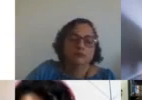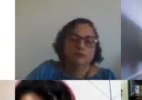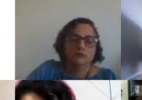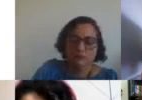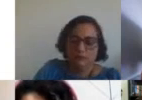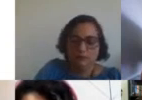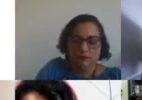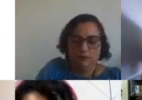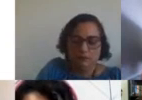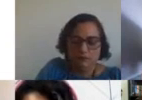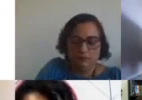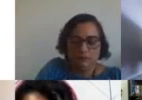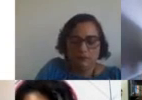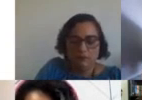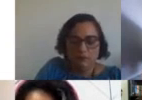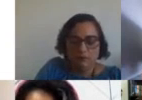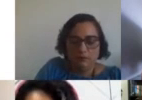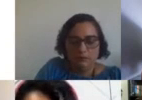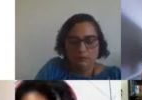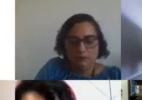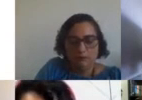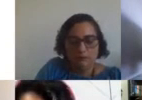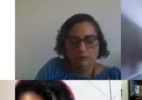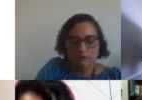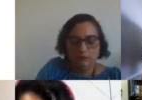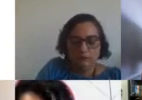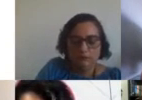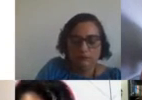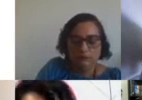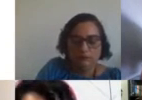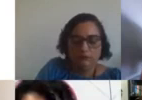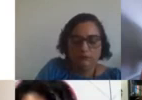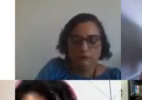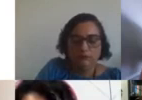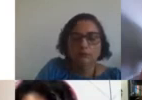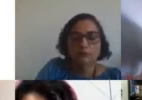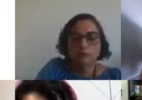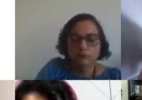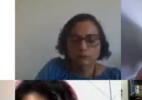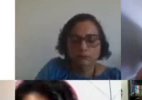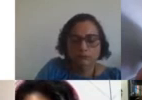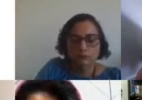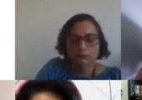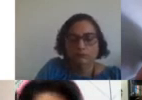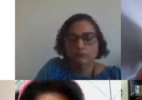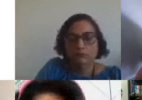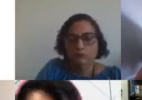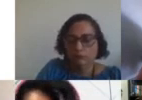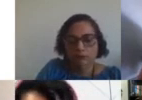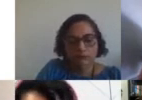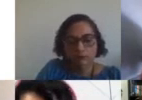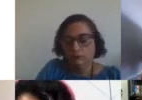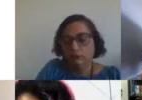justamente compartilhar as nossas experiências enquanto bolsistas e também de ver a participação dos